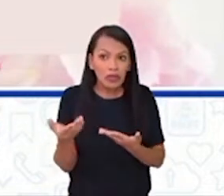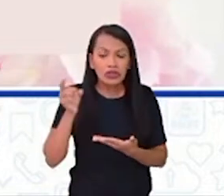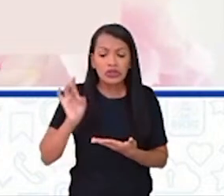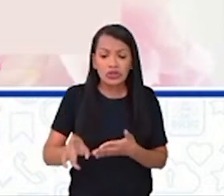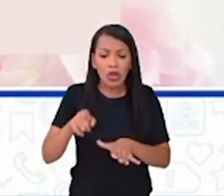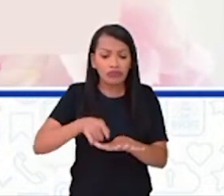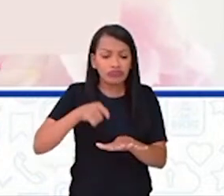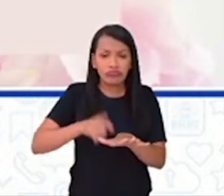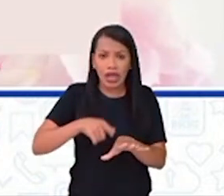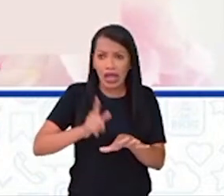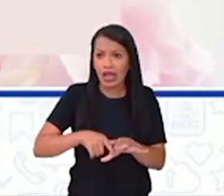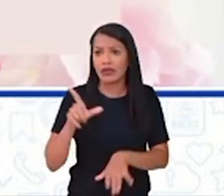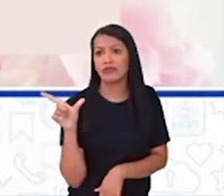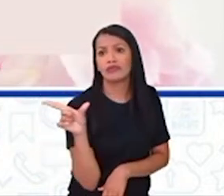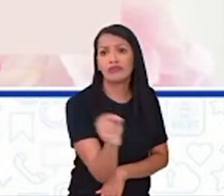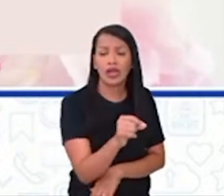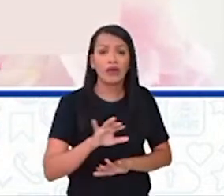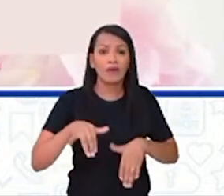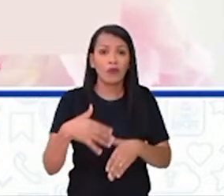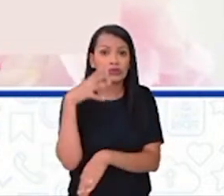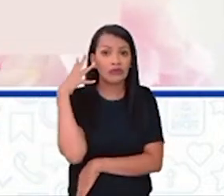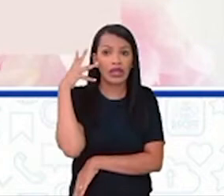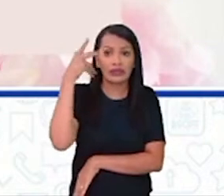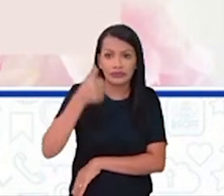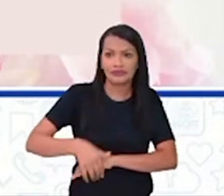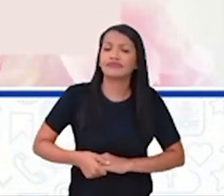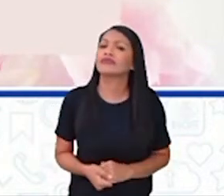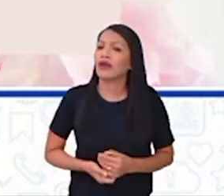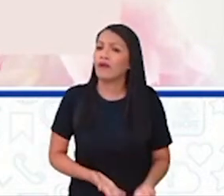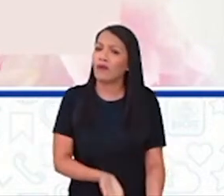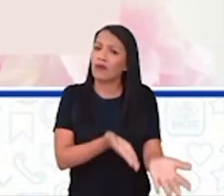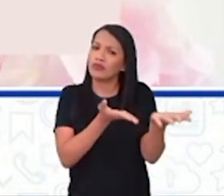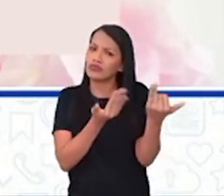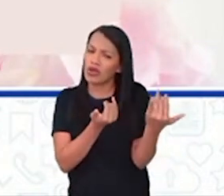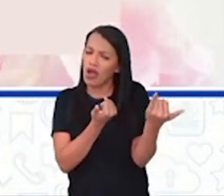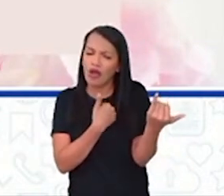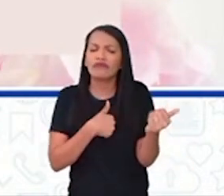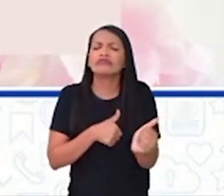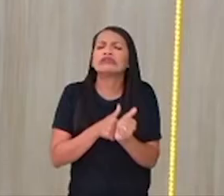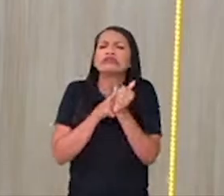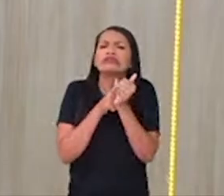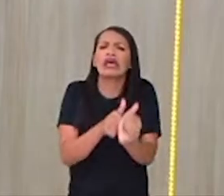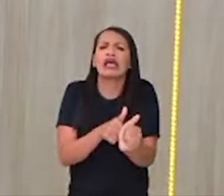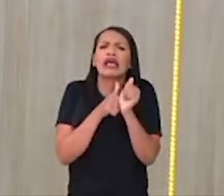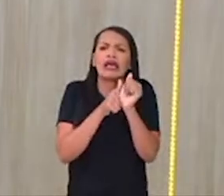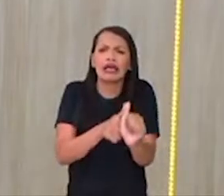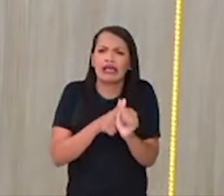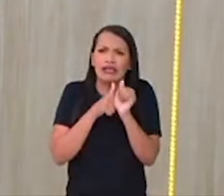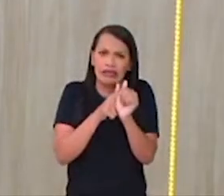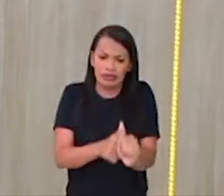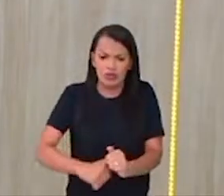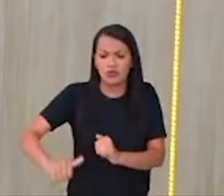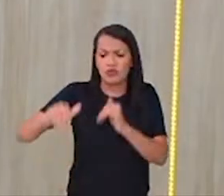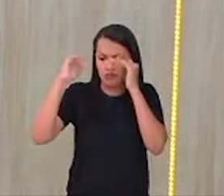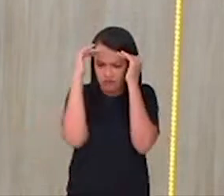D, os jovens seguiram as ordens ao pé da letra. Vejam só, temos 4